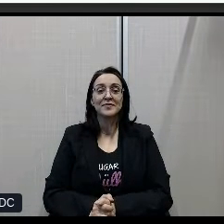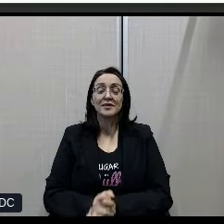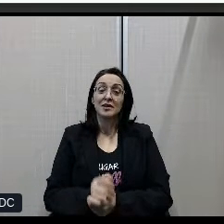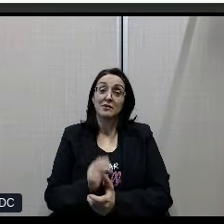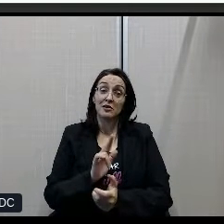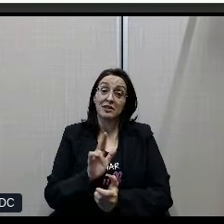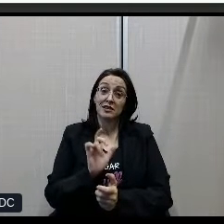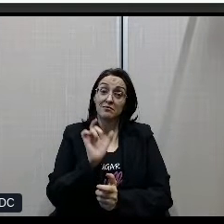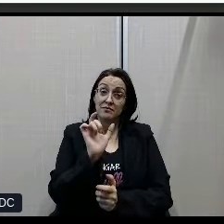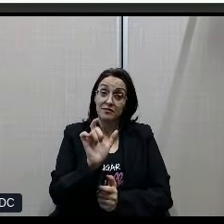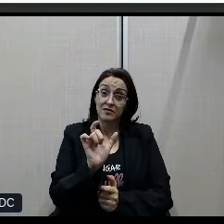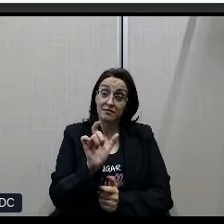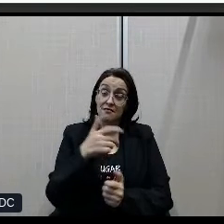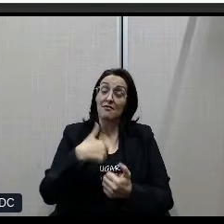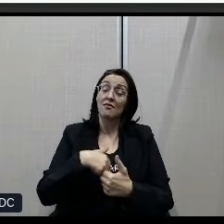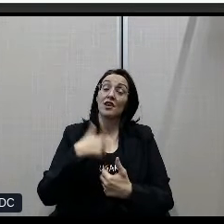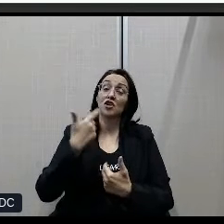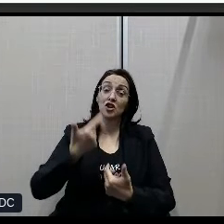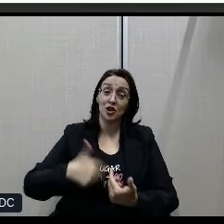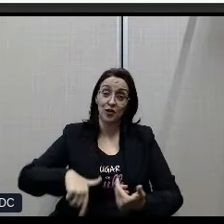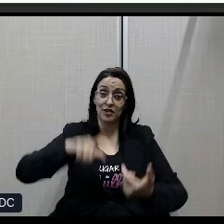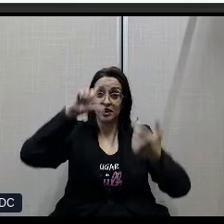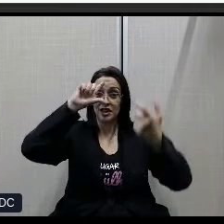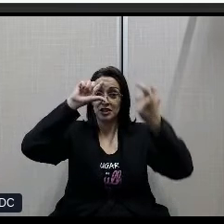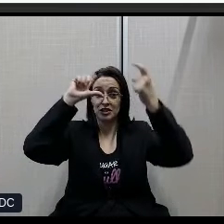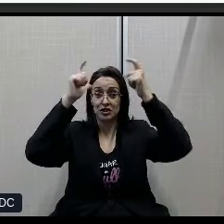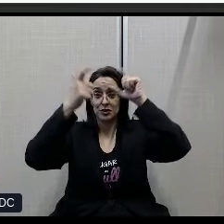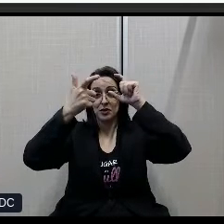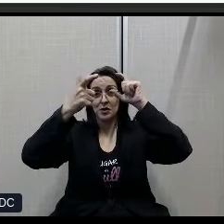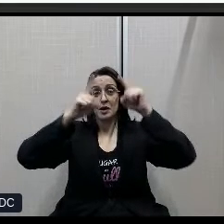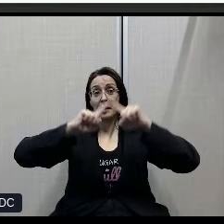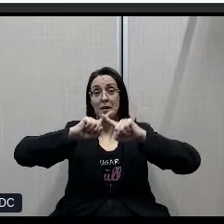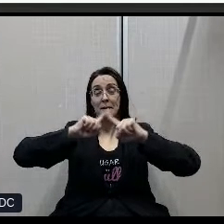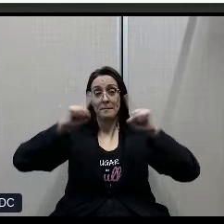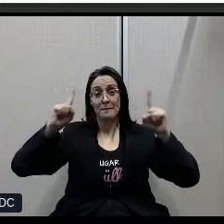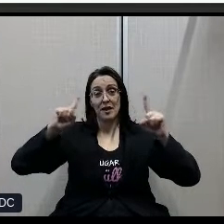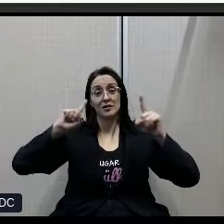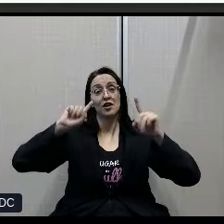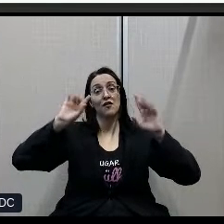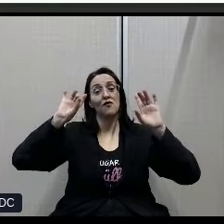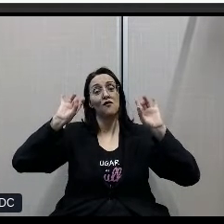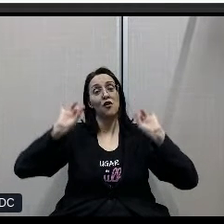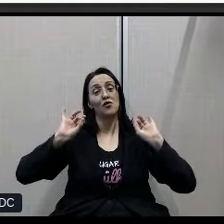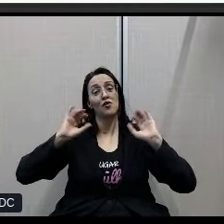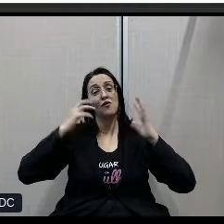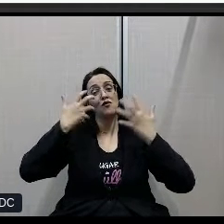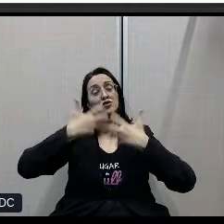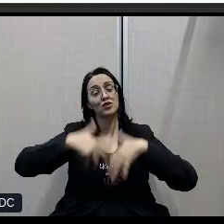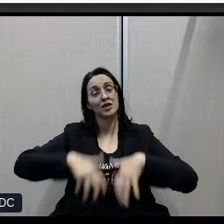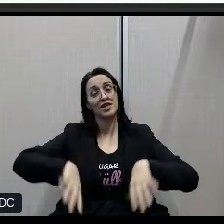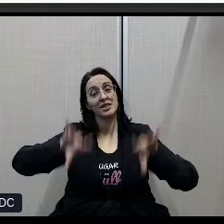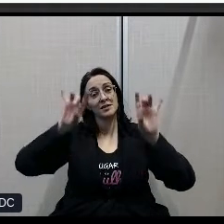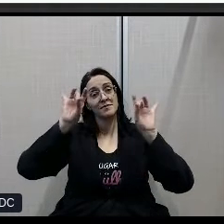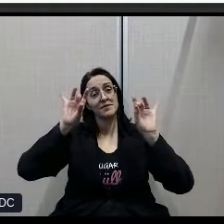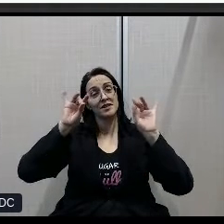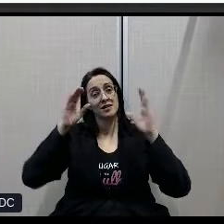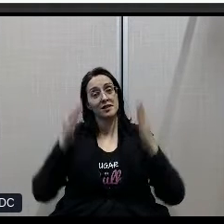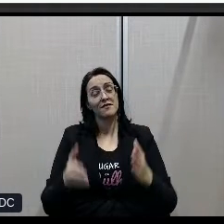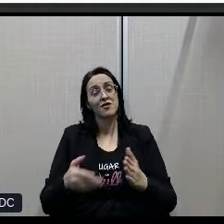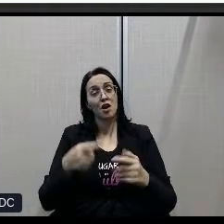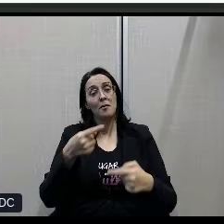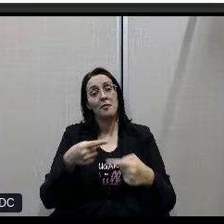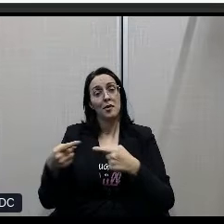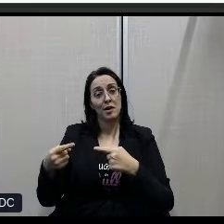Mas tá, falando de transtorno novamente, os transtornos funcionais específicos que a gente considera aqui na política